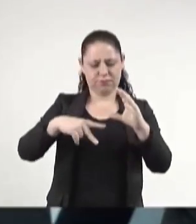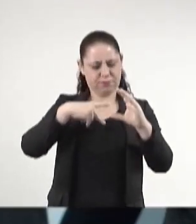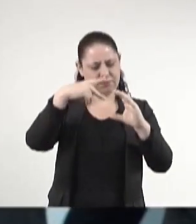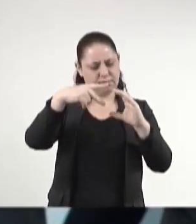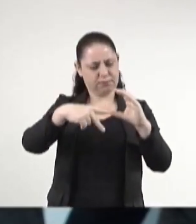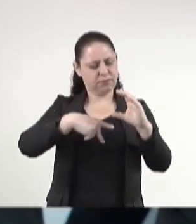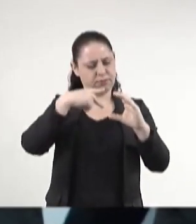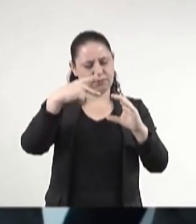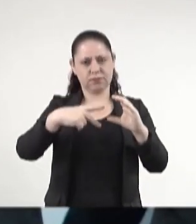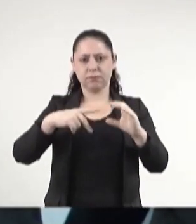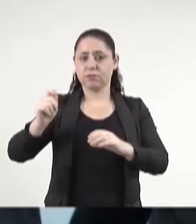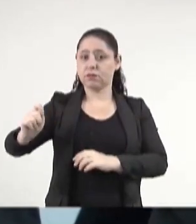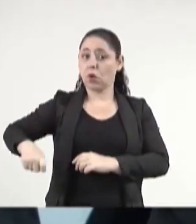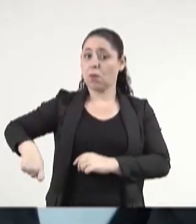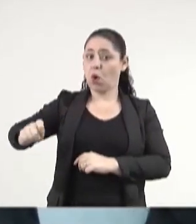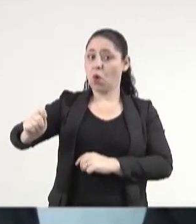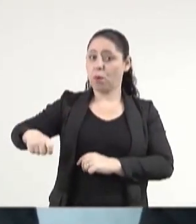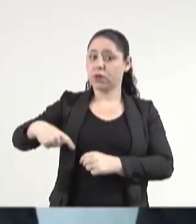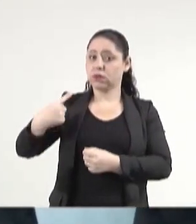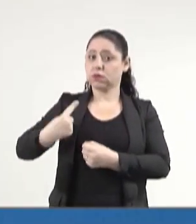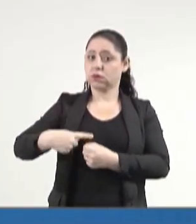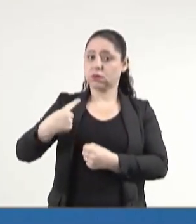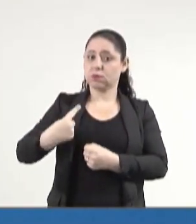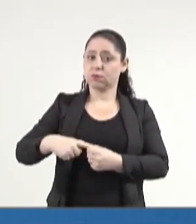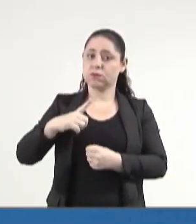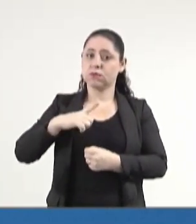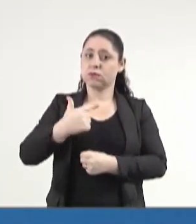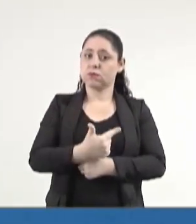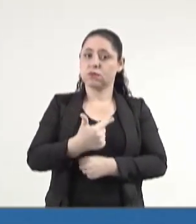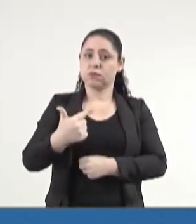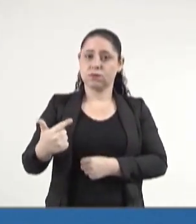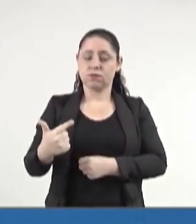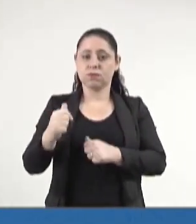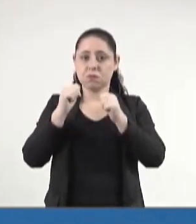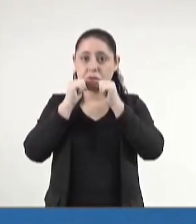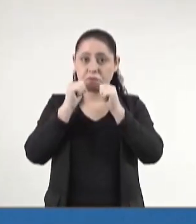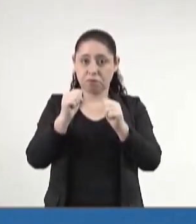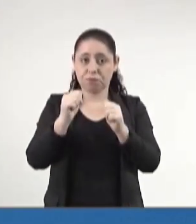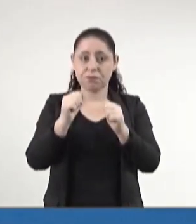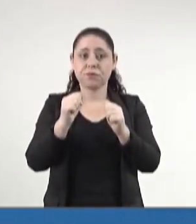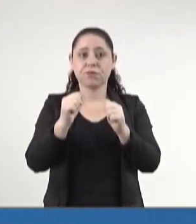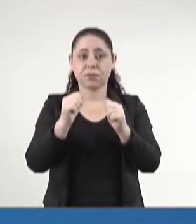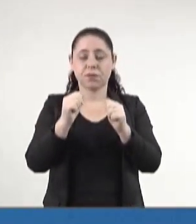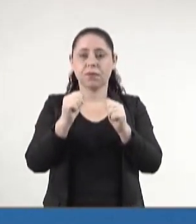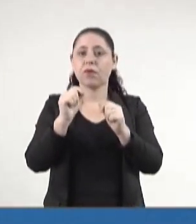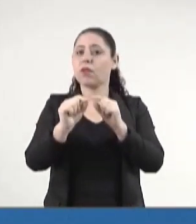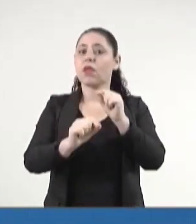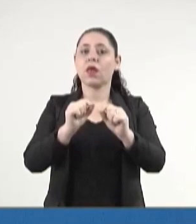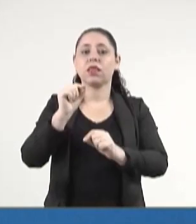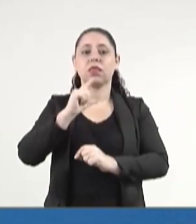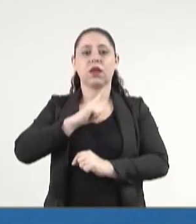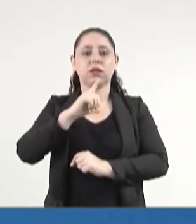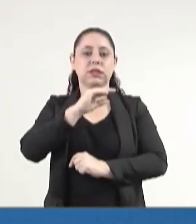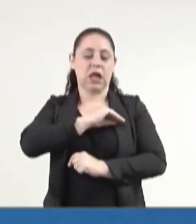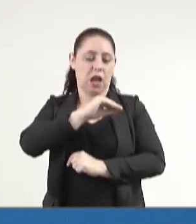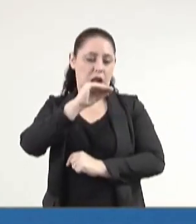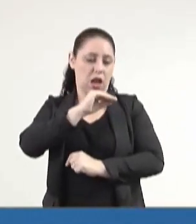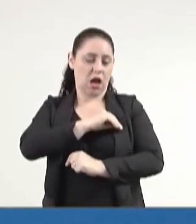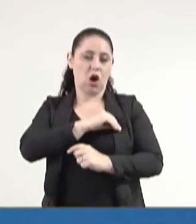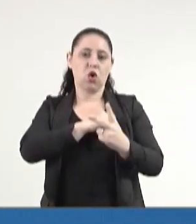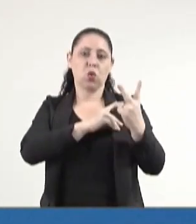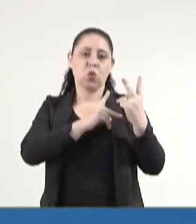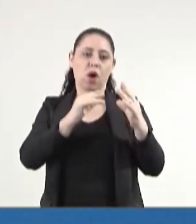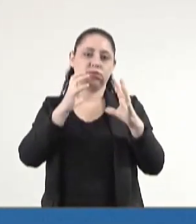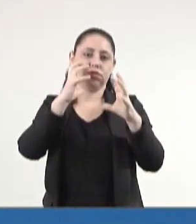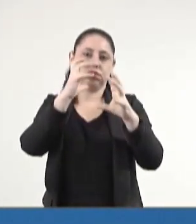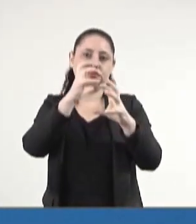da Câmara, Pedro Kemp, de Porto Murtinho, tem 22 assessores que recebem mensalmente